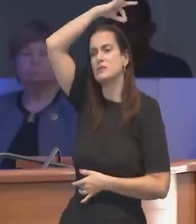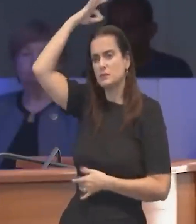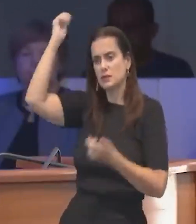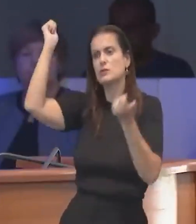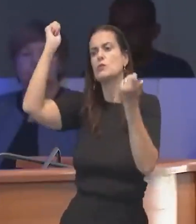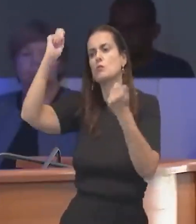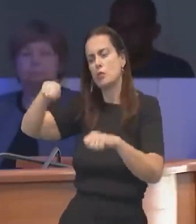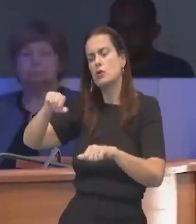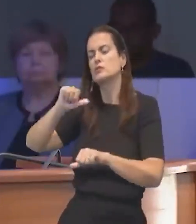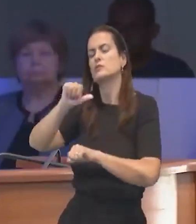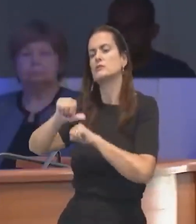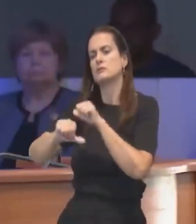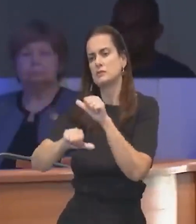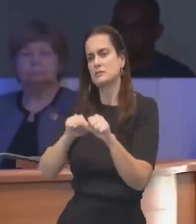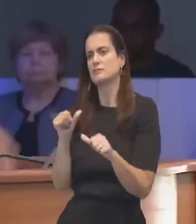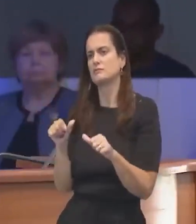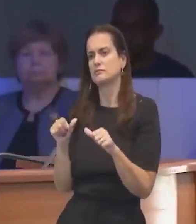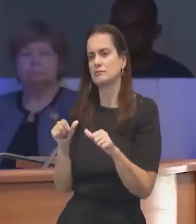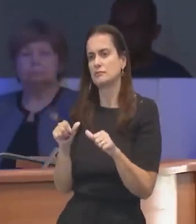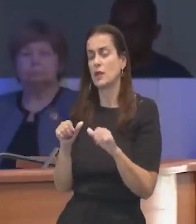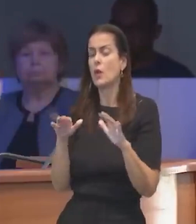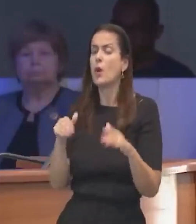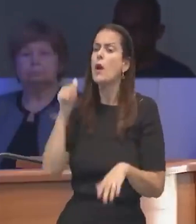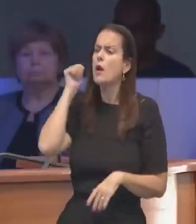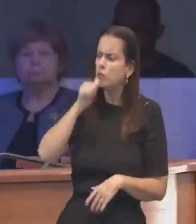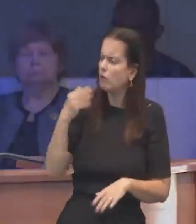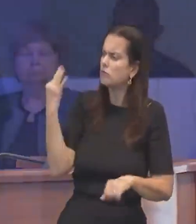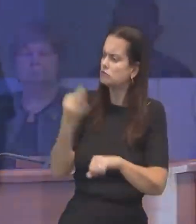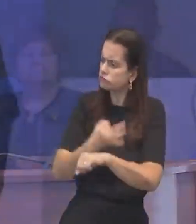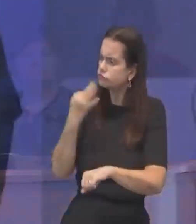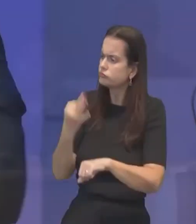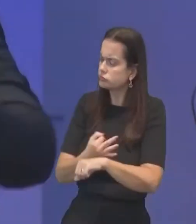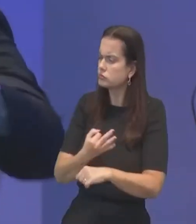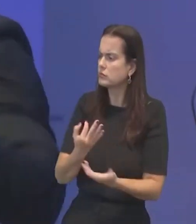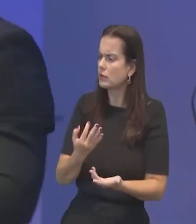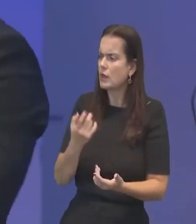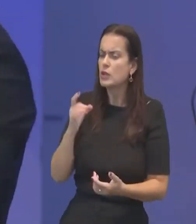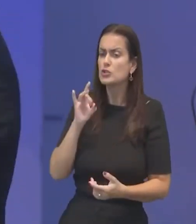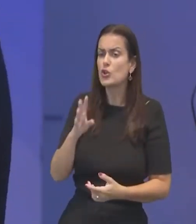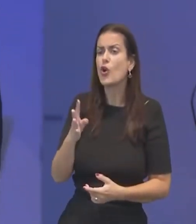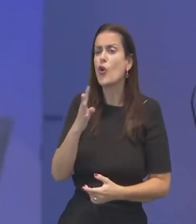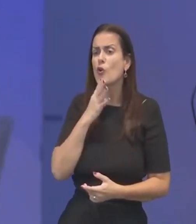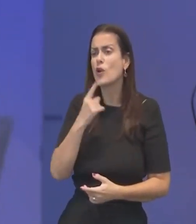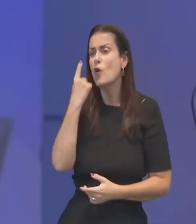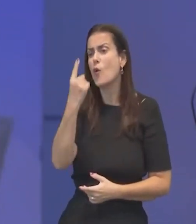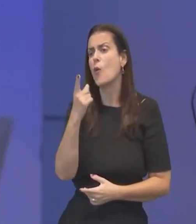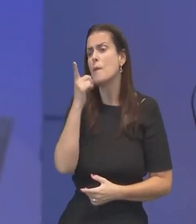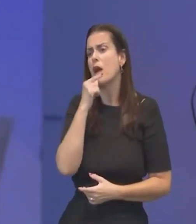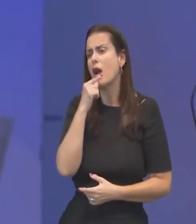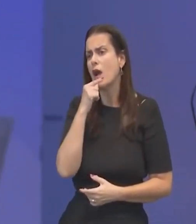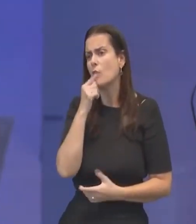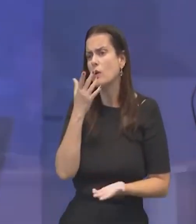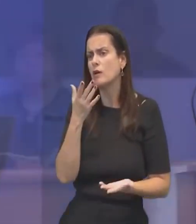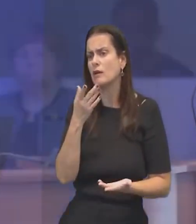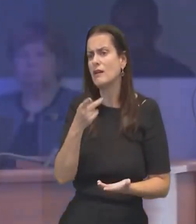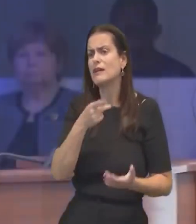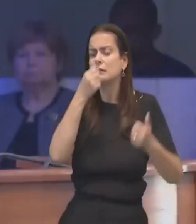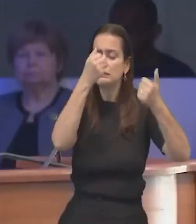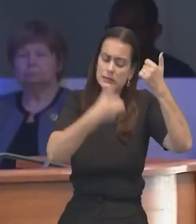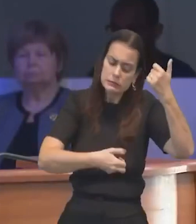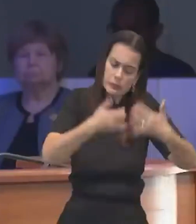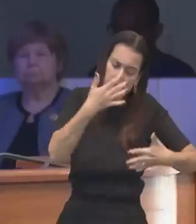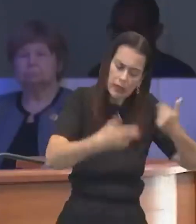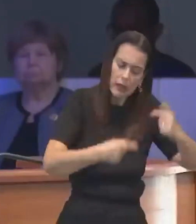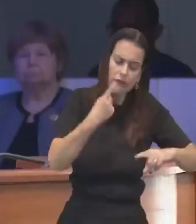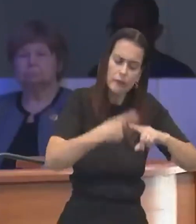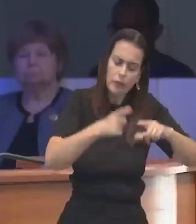é poderoso para fazer. E aquela mulher insistindo na conversa sobre Jacó, sobre os seus antepassados, sobre aquele poço, a importância